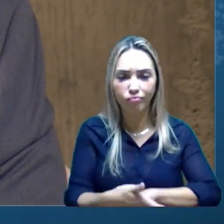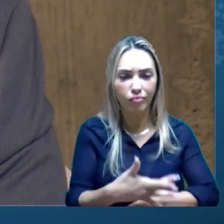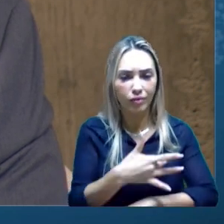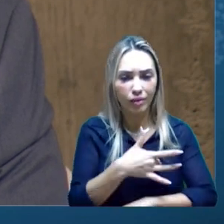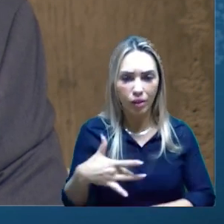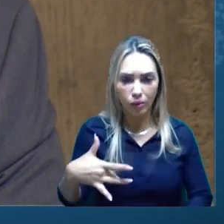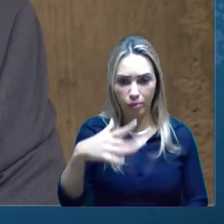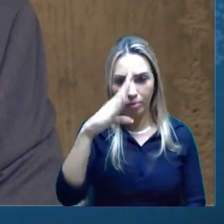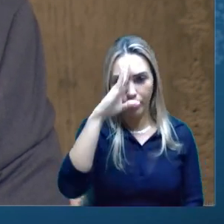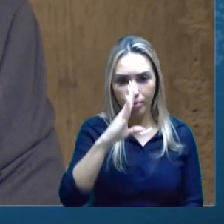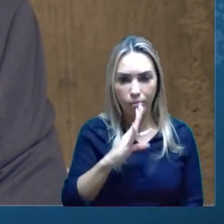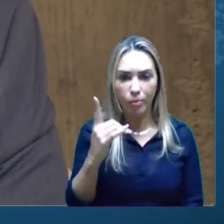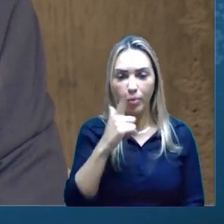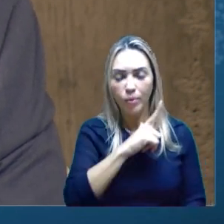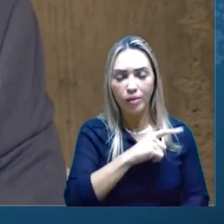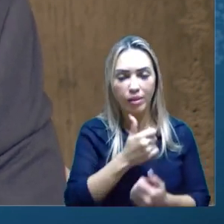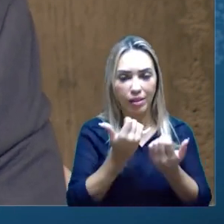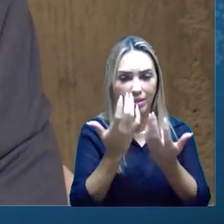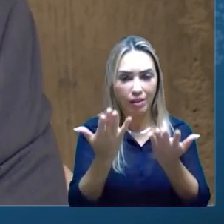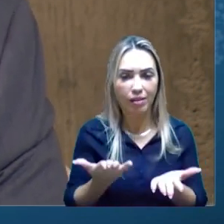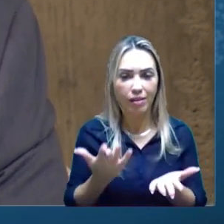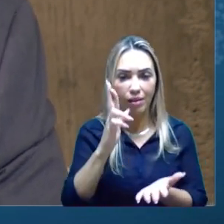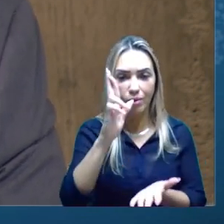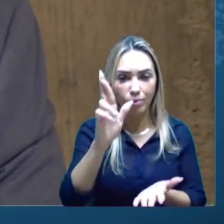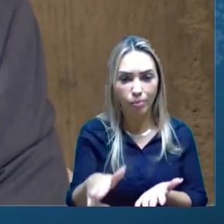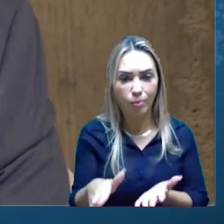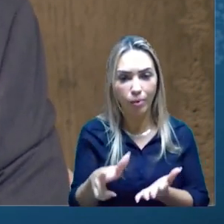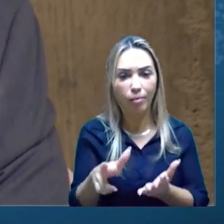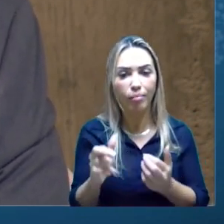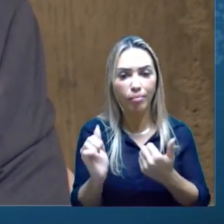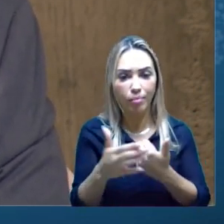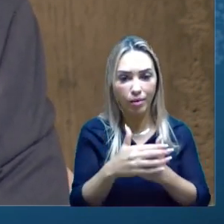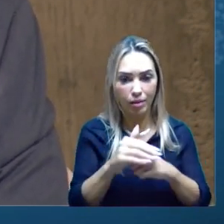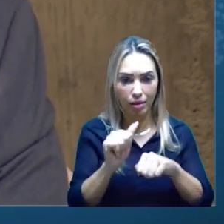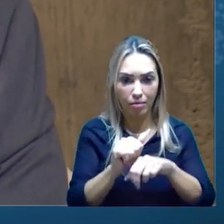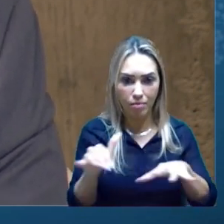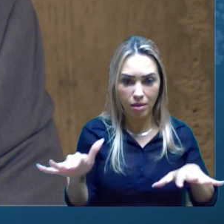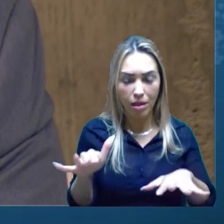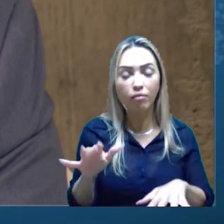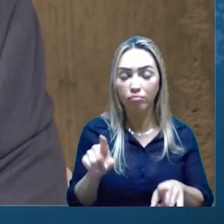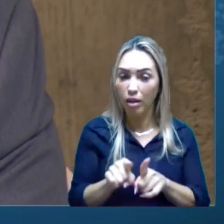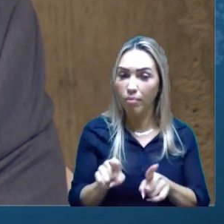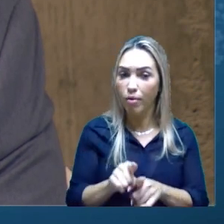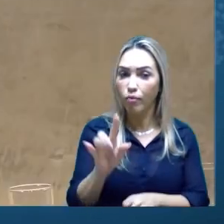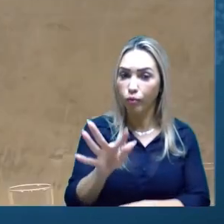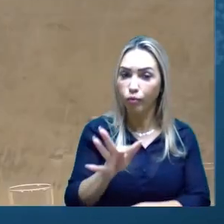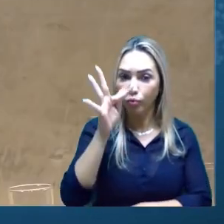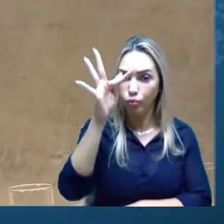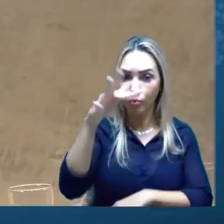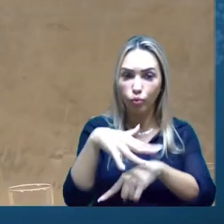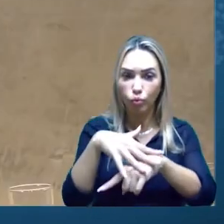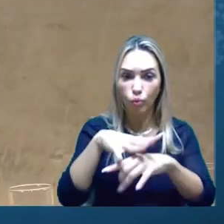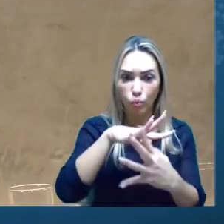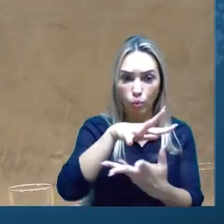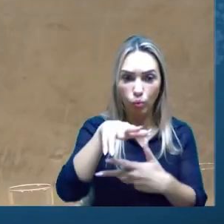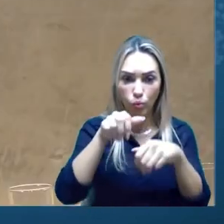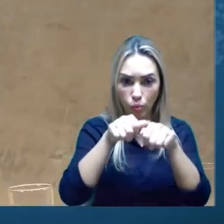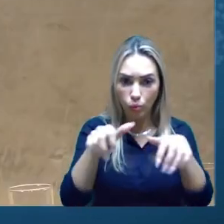na resposta à pandemia e deverá ser nas futuras pandemias. Então, é importante entender